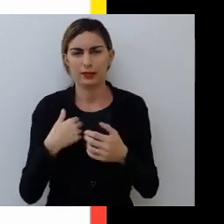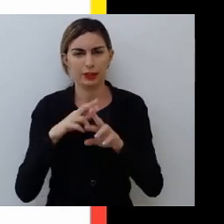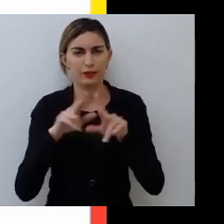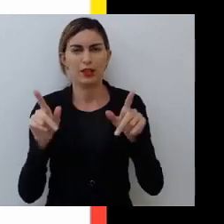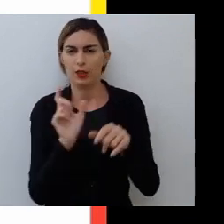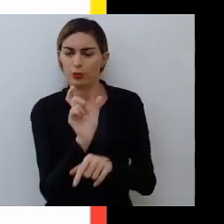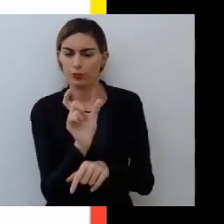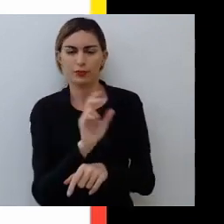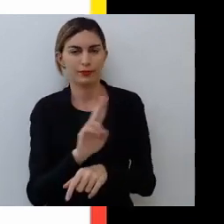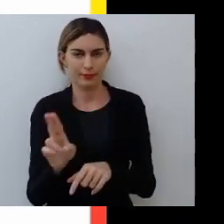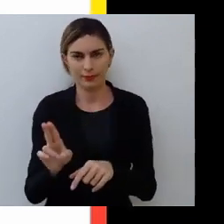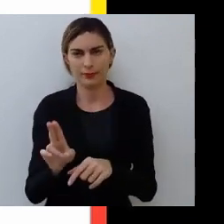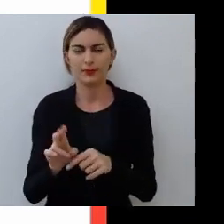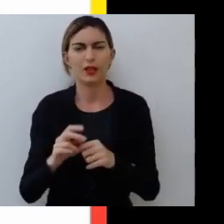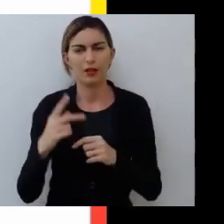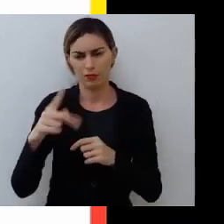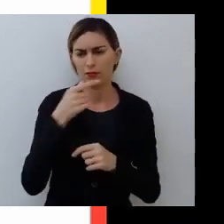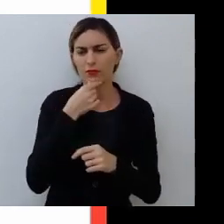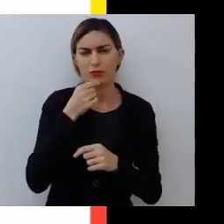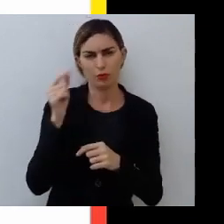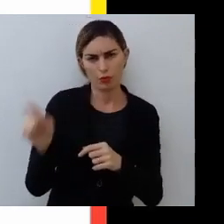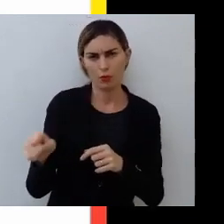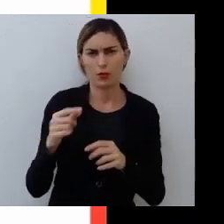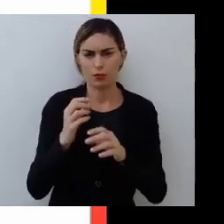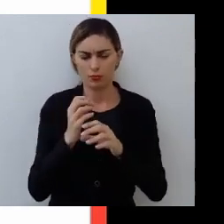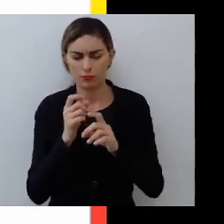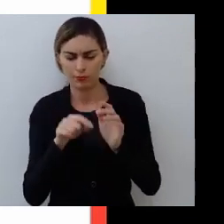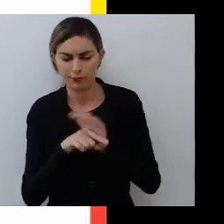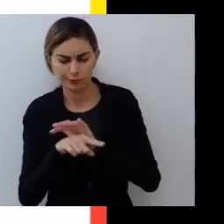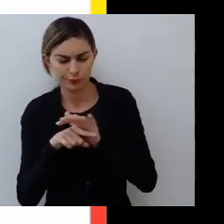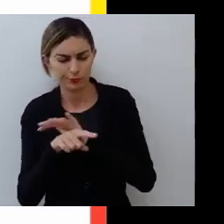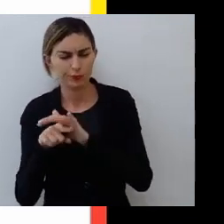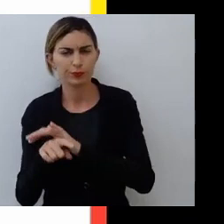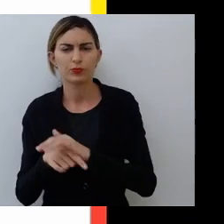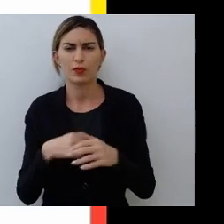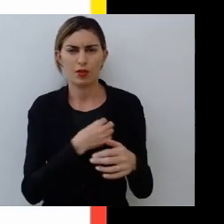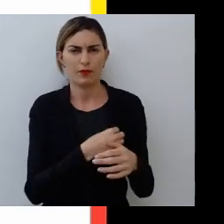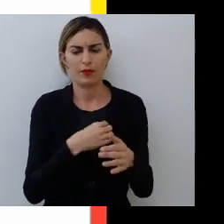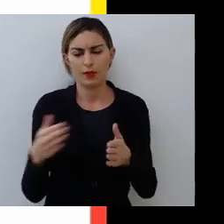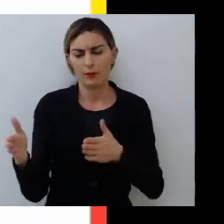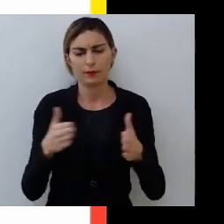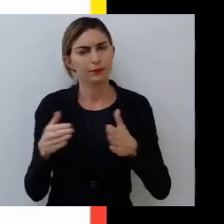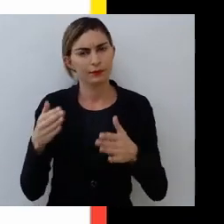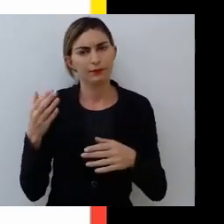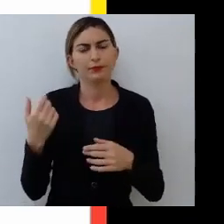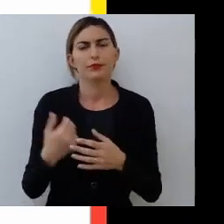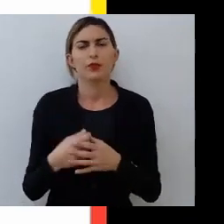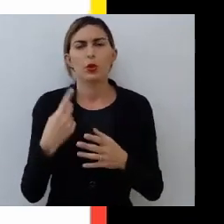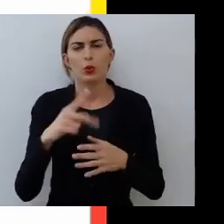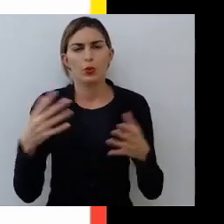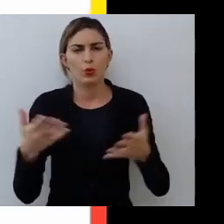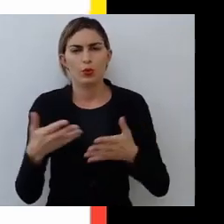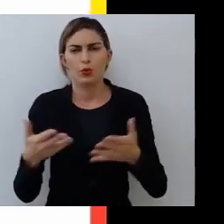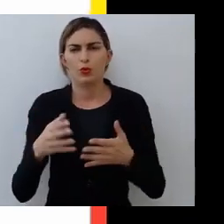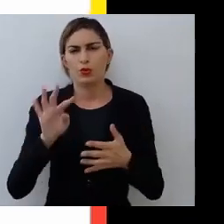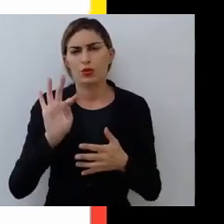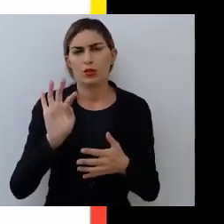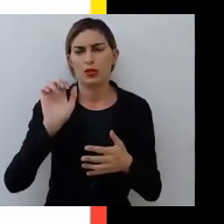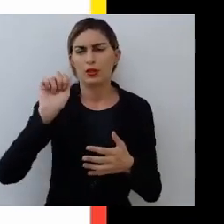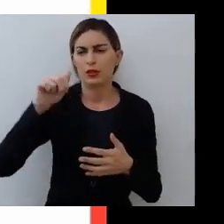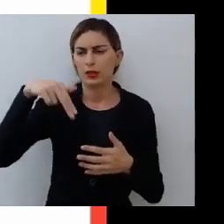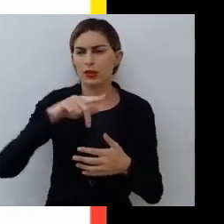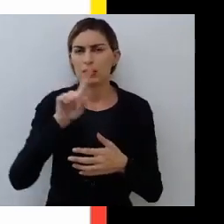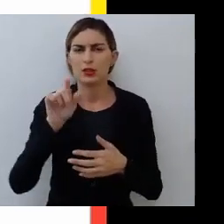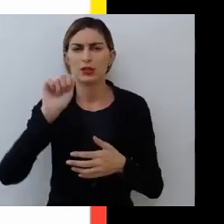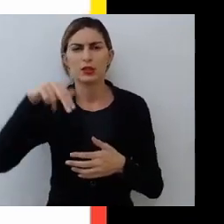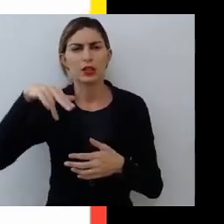certo? Então, este homem, esse Australopithecus, ele viveu no que hoje seria a Tanzânia, entre a Tanzânia